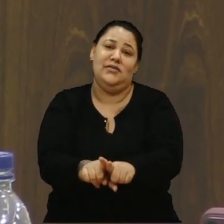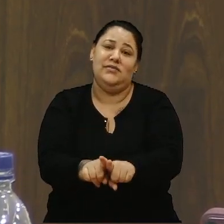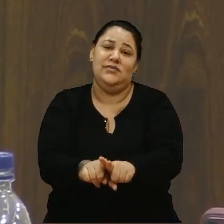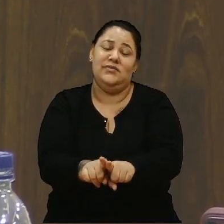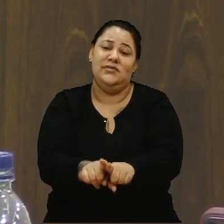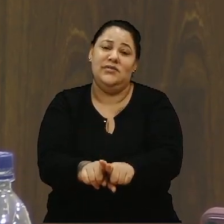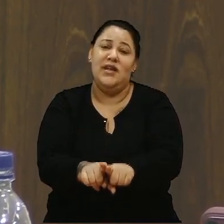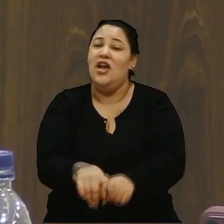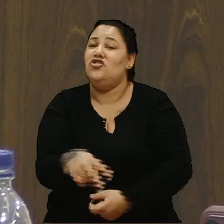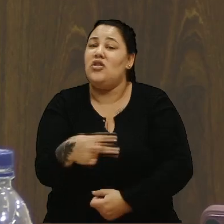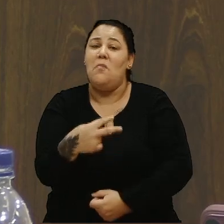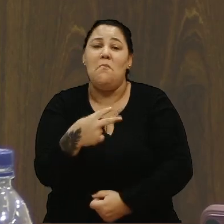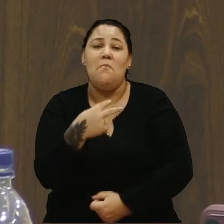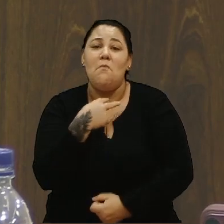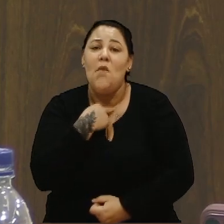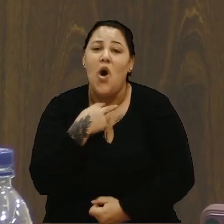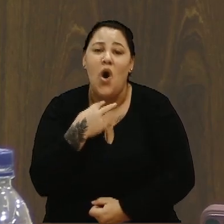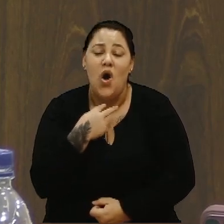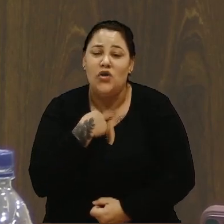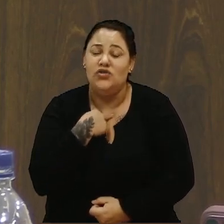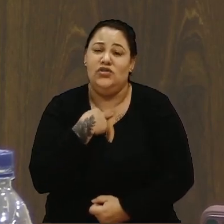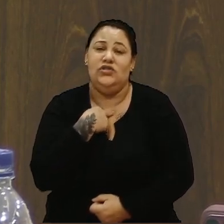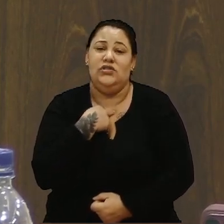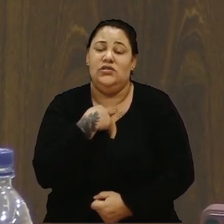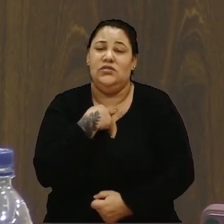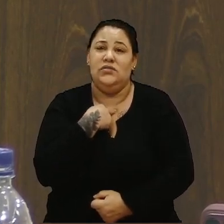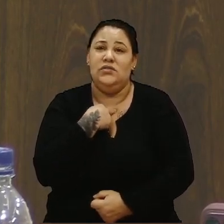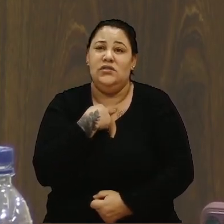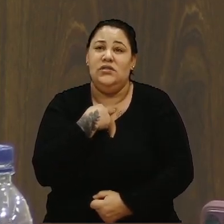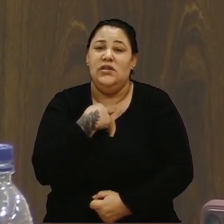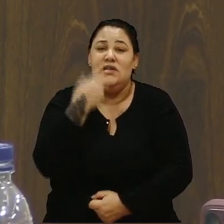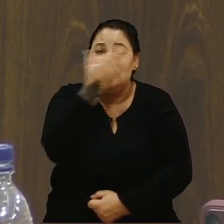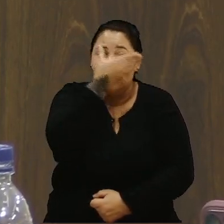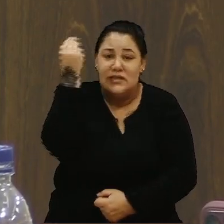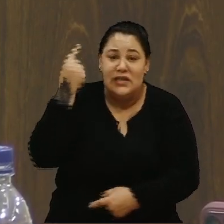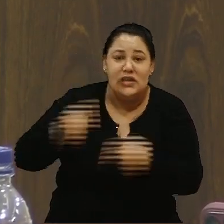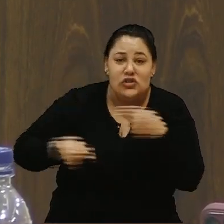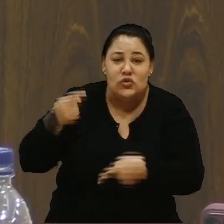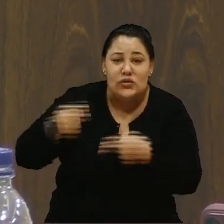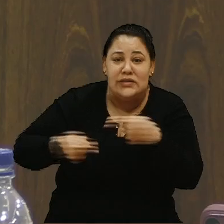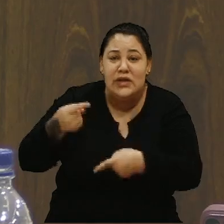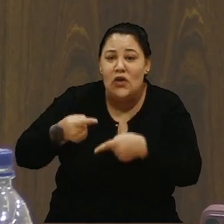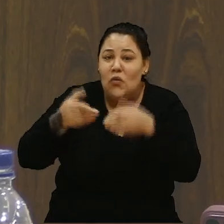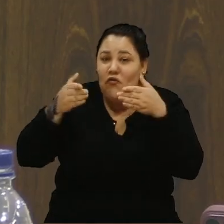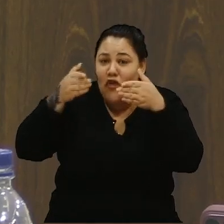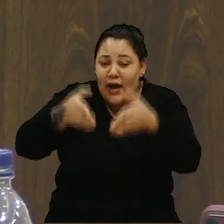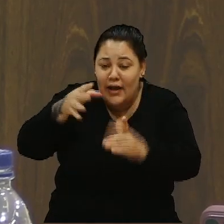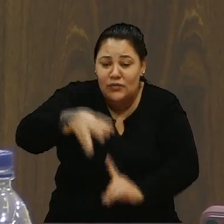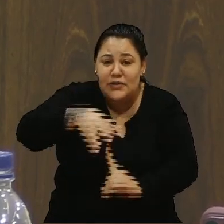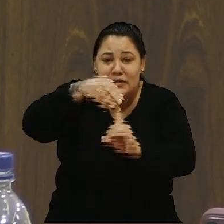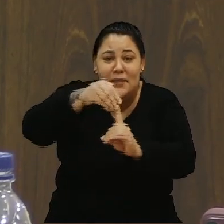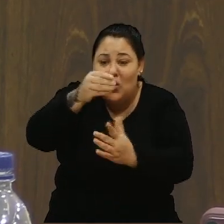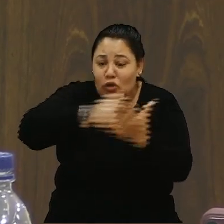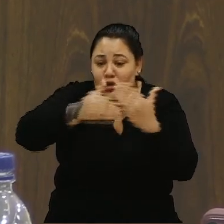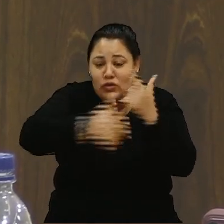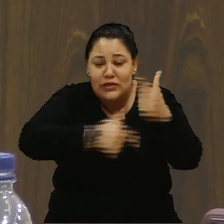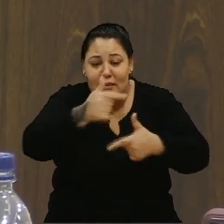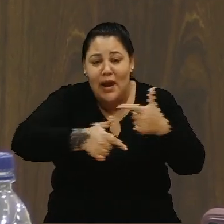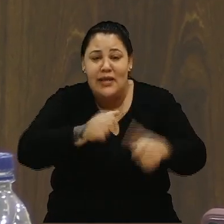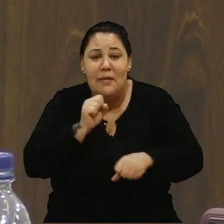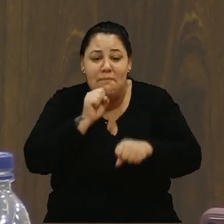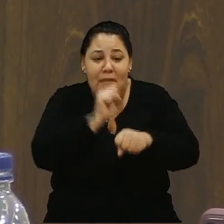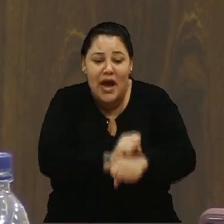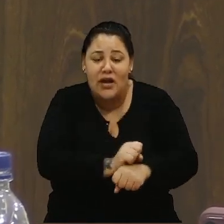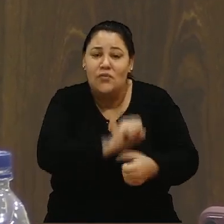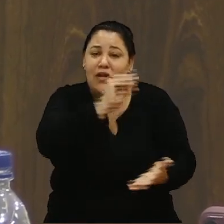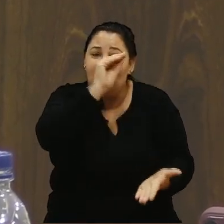dentro desta casa, tendo em vista que todo o serviço fundamental de Caxias do Sul está quase parando por falta de uma gestão